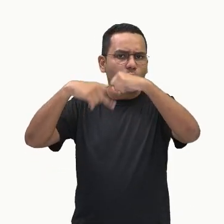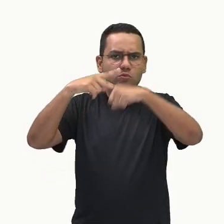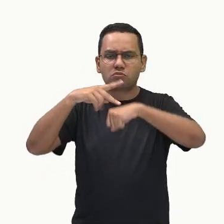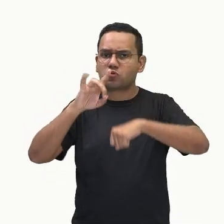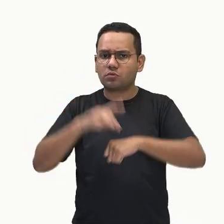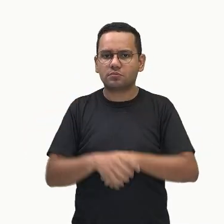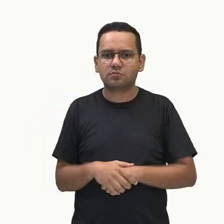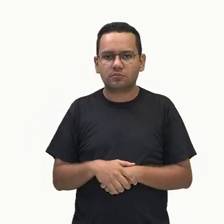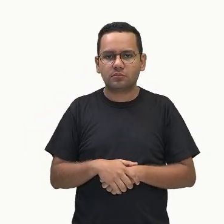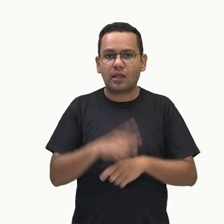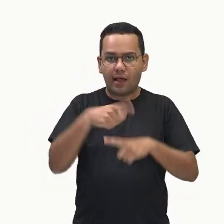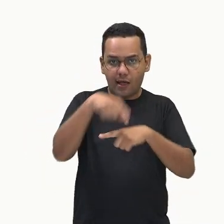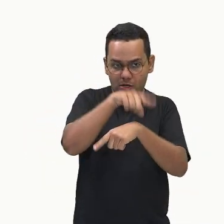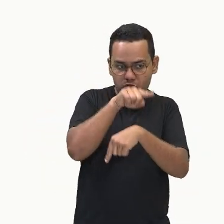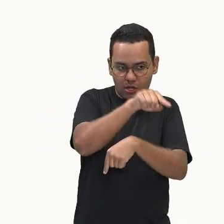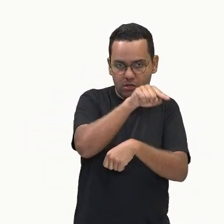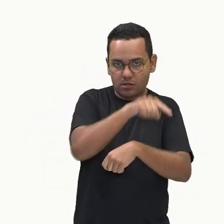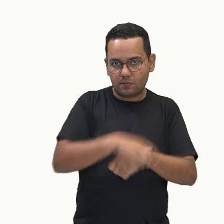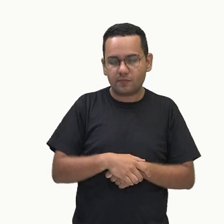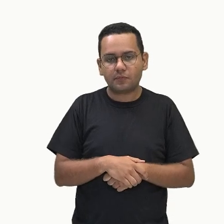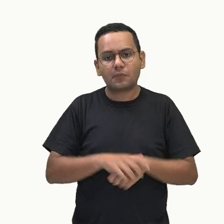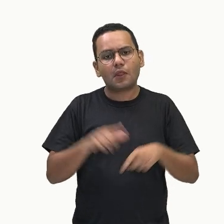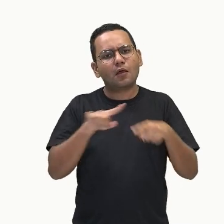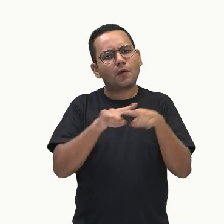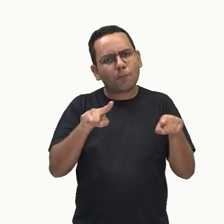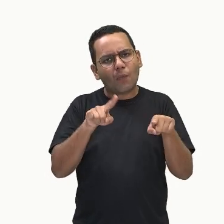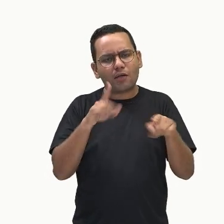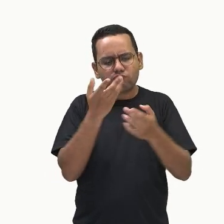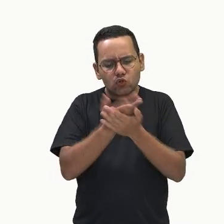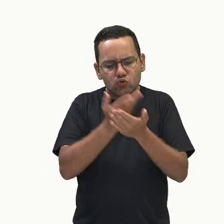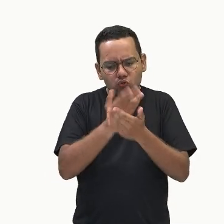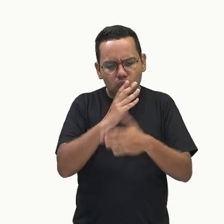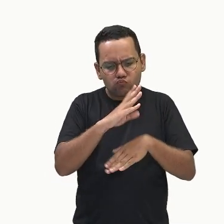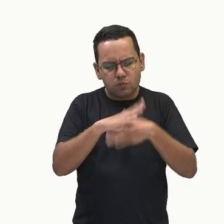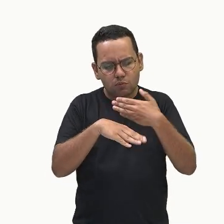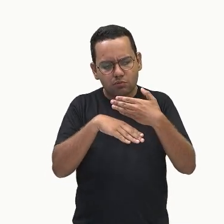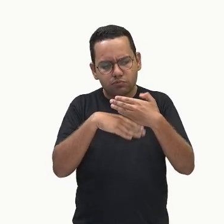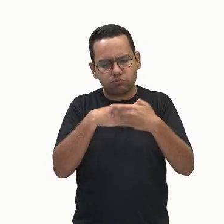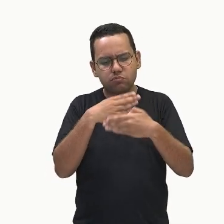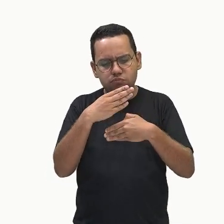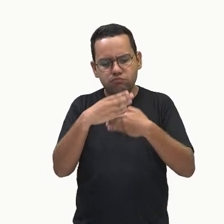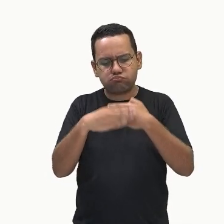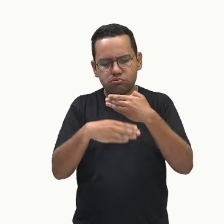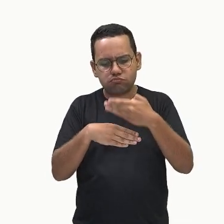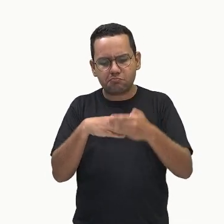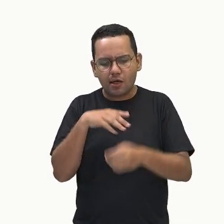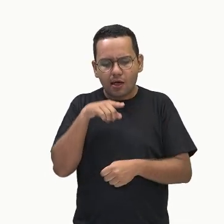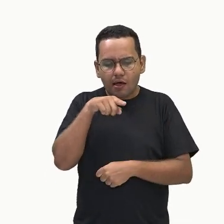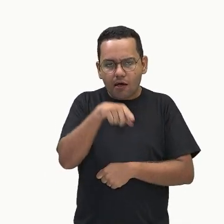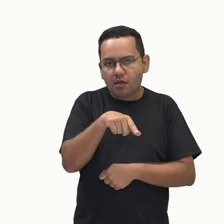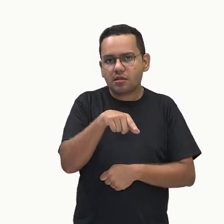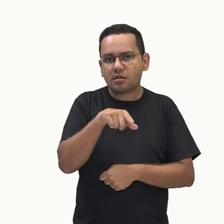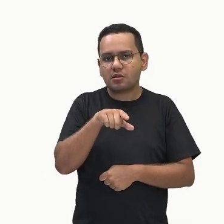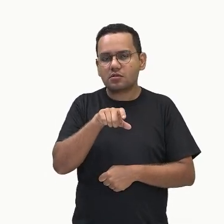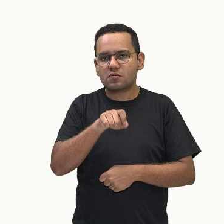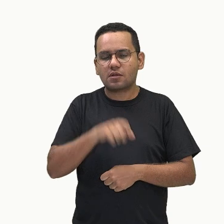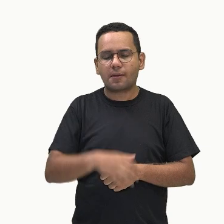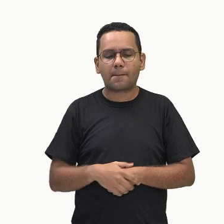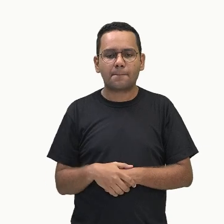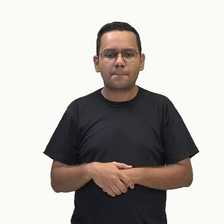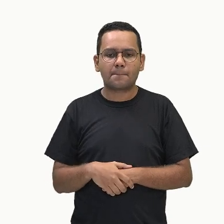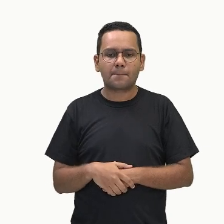o Thomson, no avanço das pesquisas que ele já, dando continuidade às